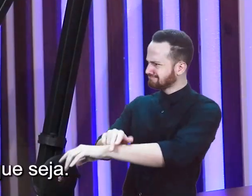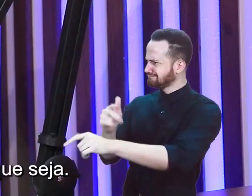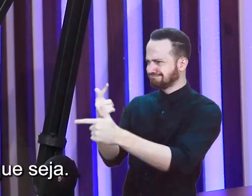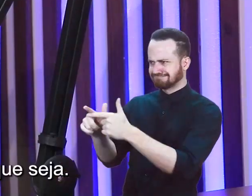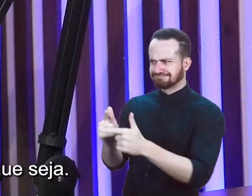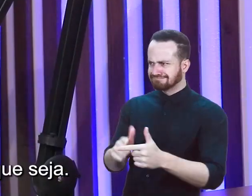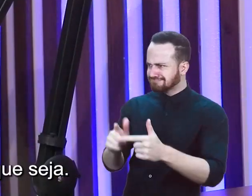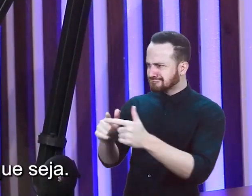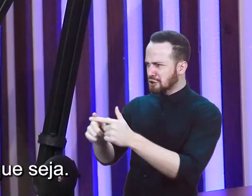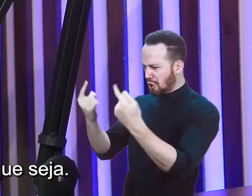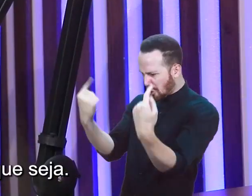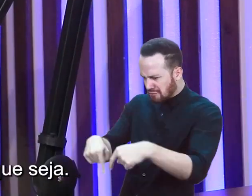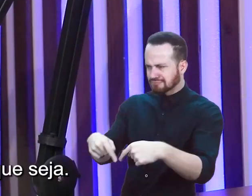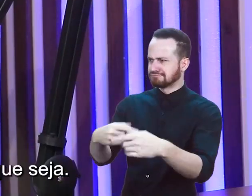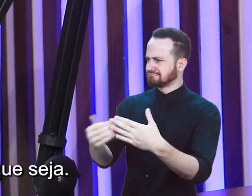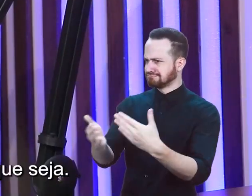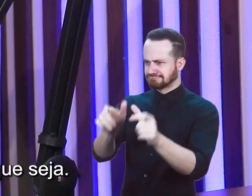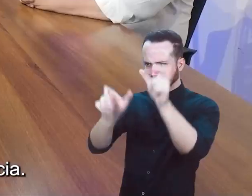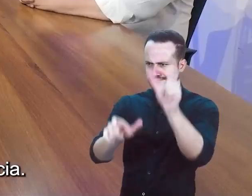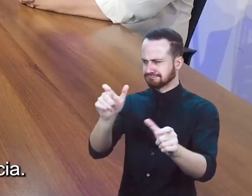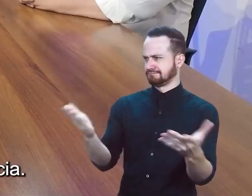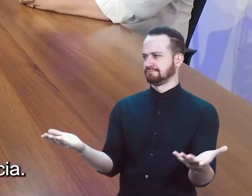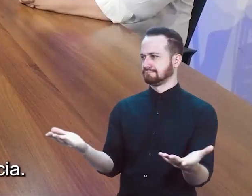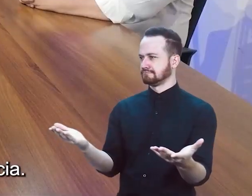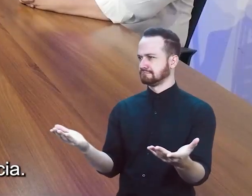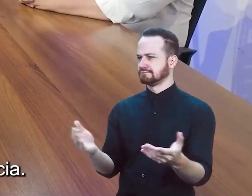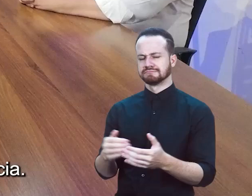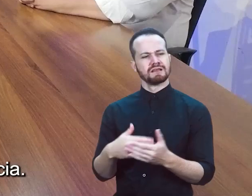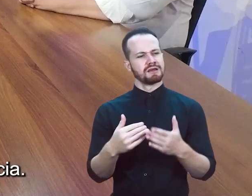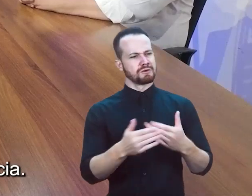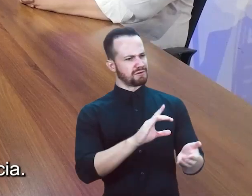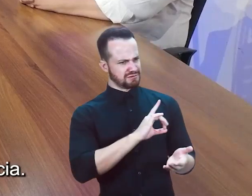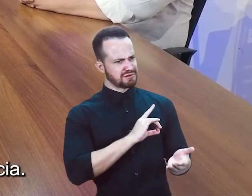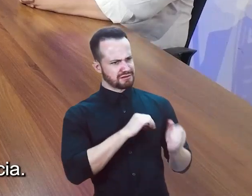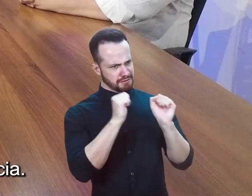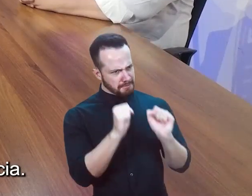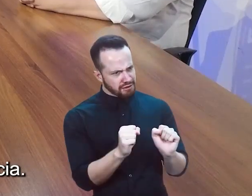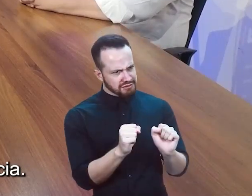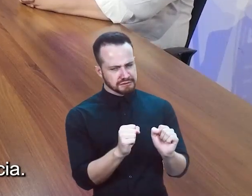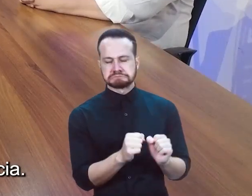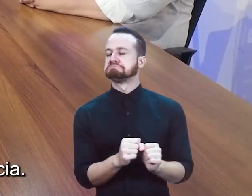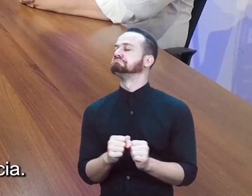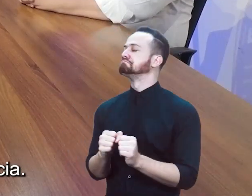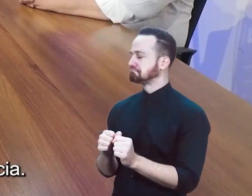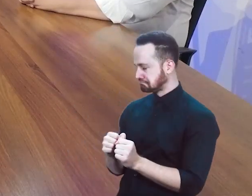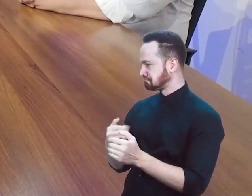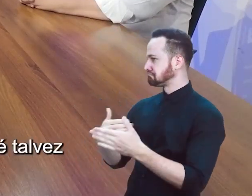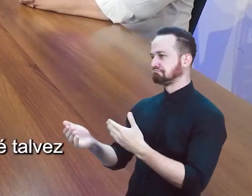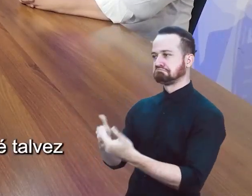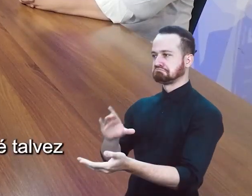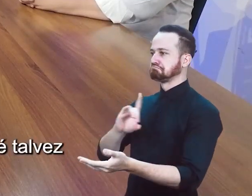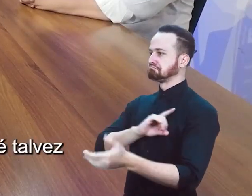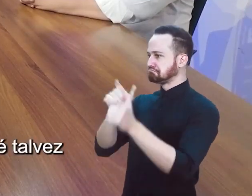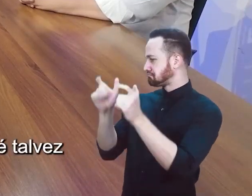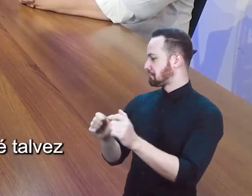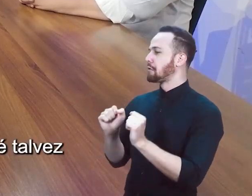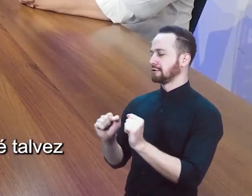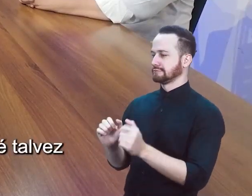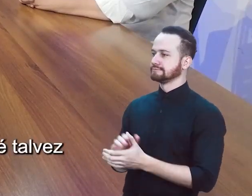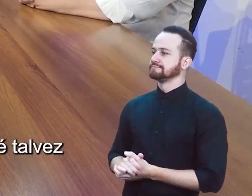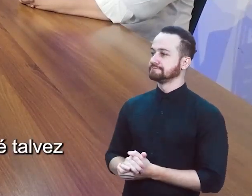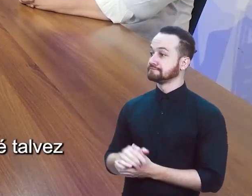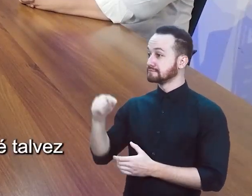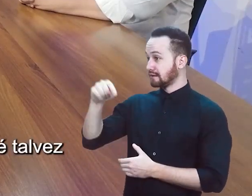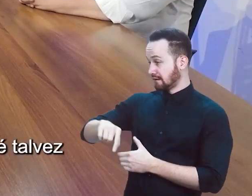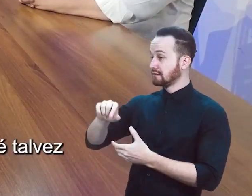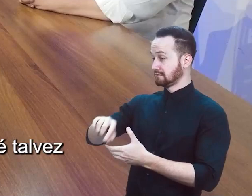tipo contra quem quer que seja. Em qualquer delegacia pode ser feita essa denúncia? Em qualquer delegacia. E aqui nós temos hoje